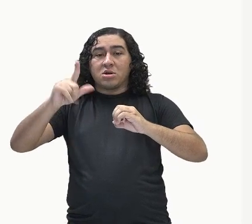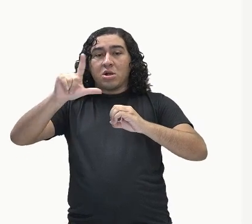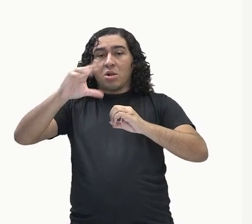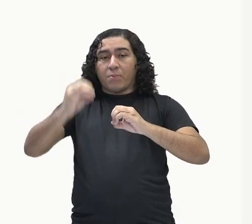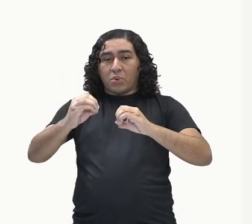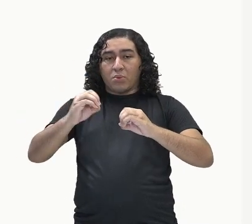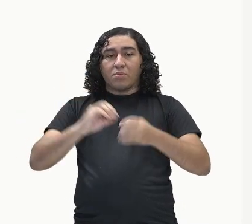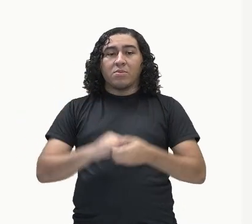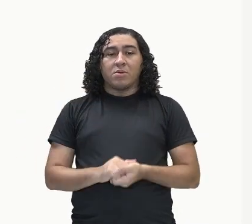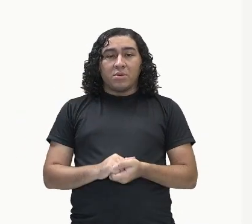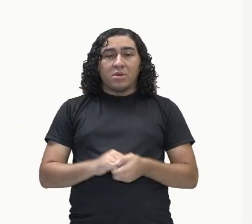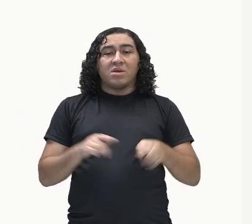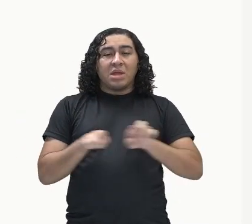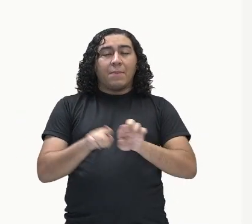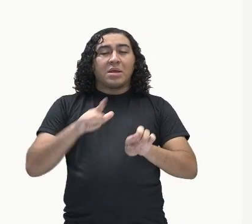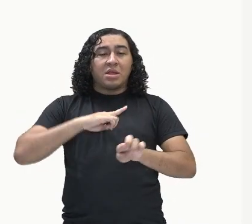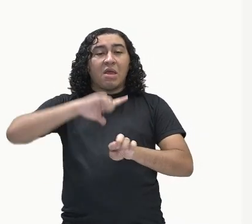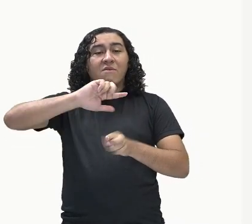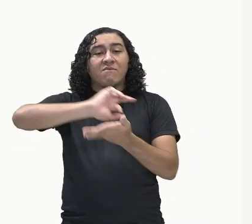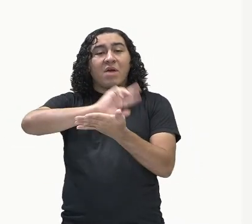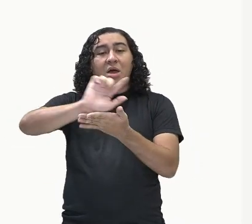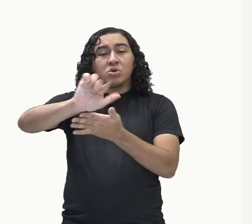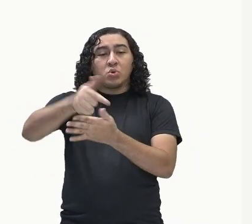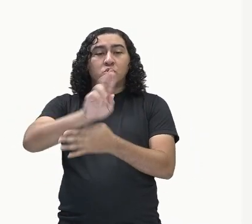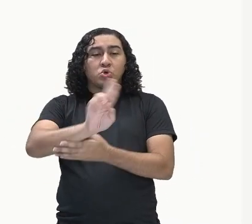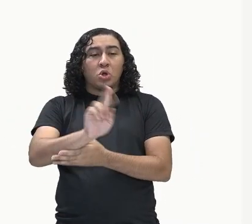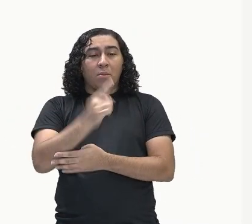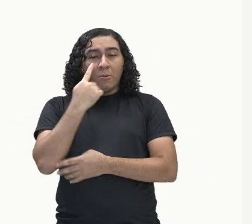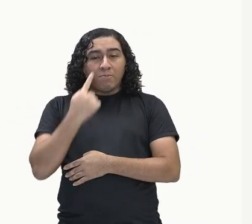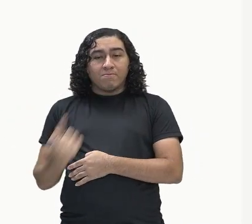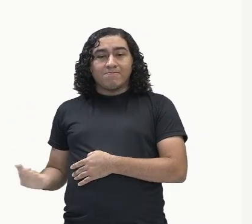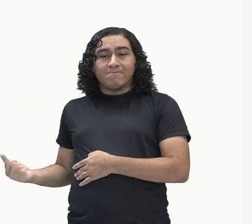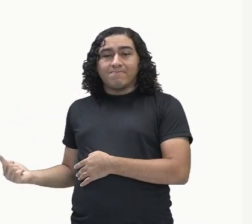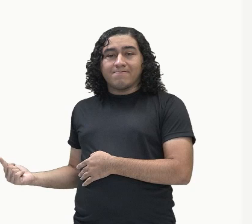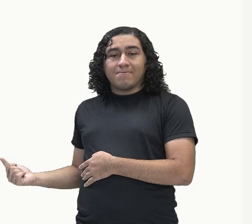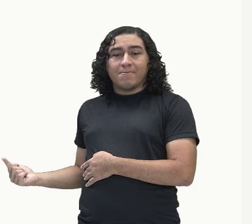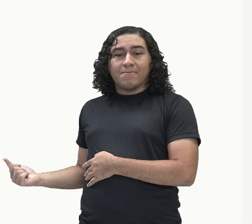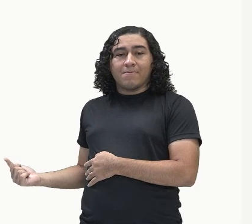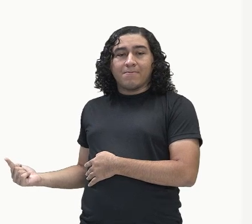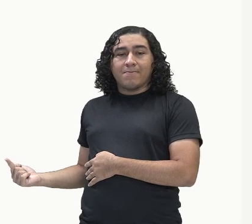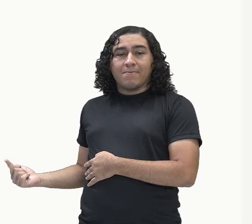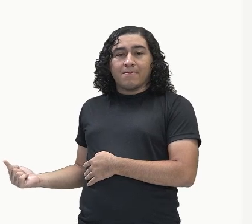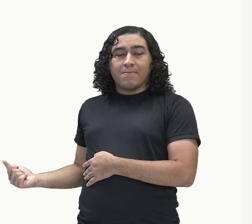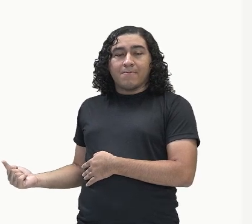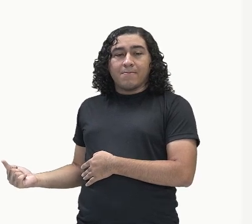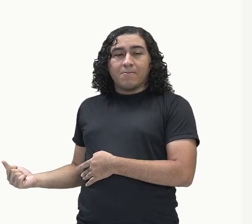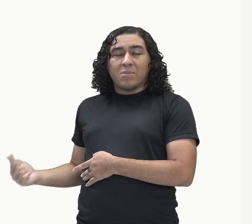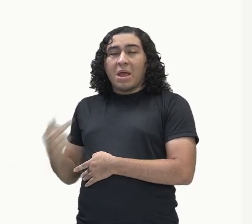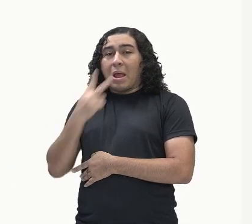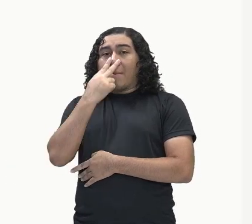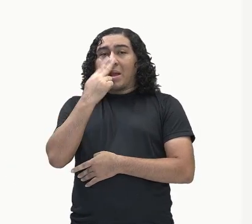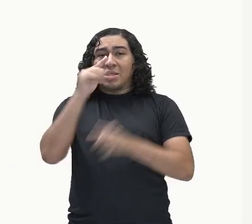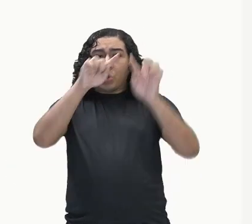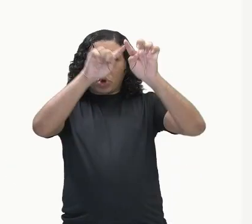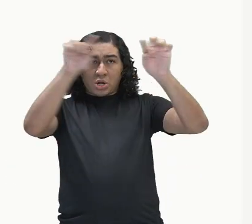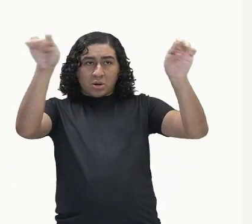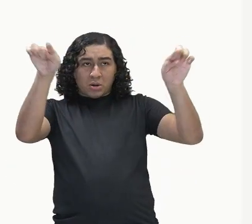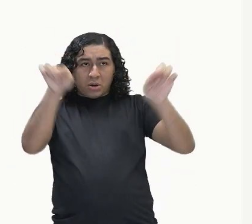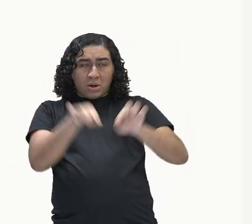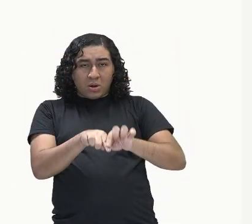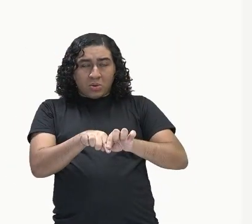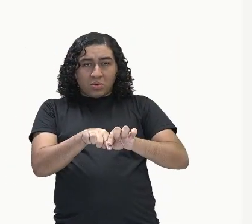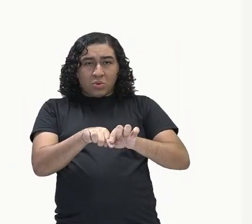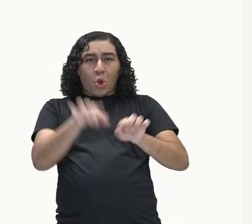os estafilococos temos aqui um exemplo deles estafilococos que parece um caixo de uva